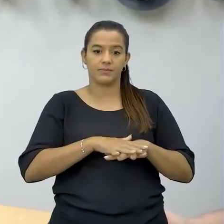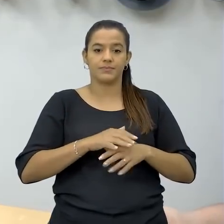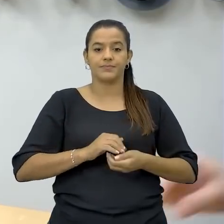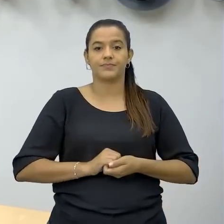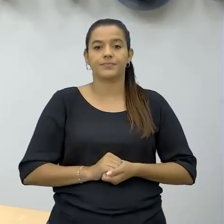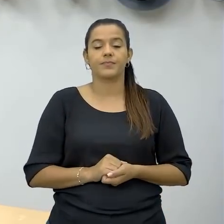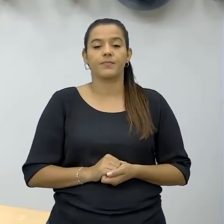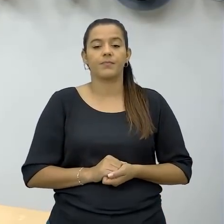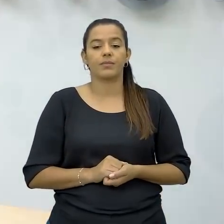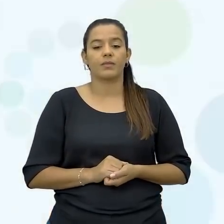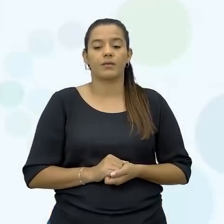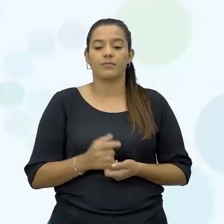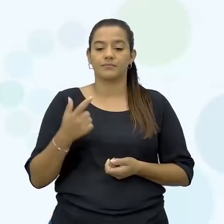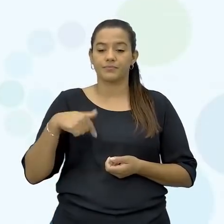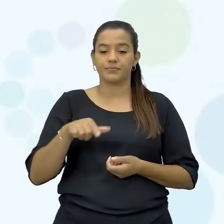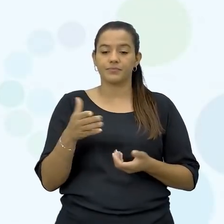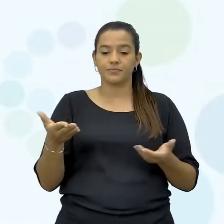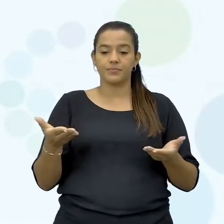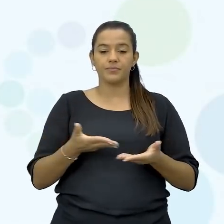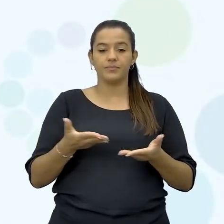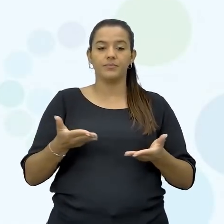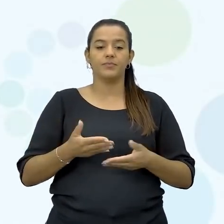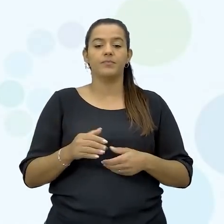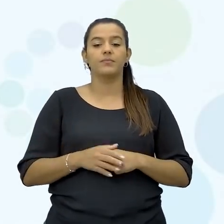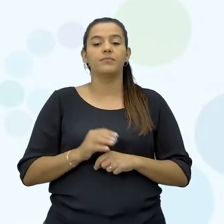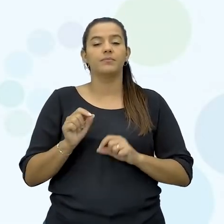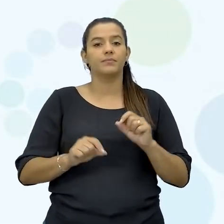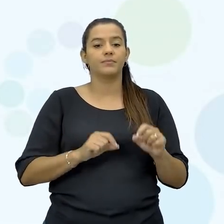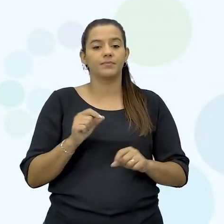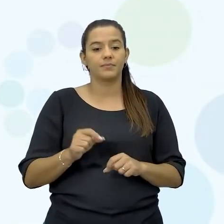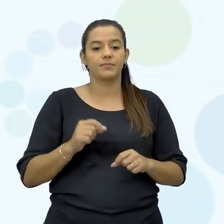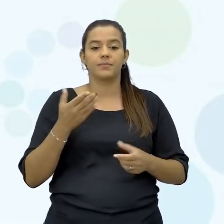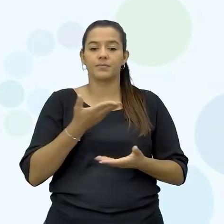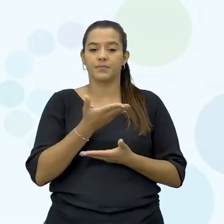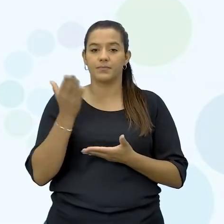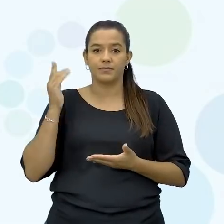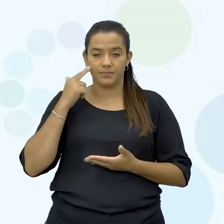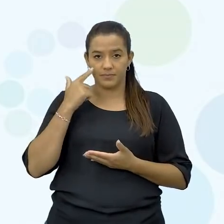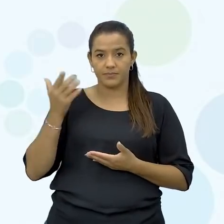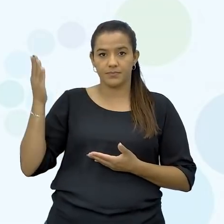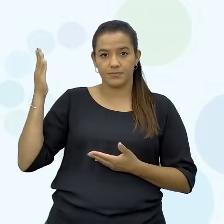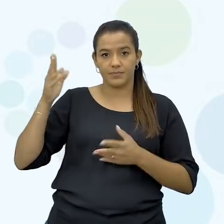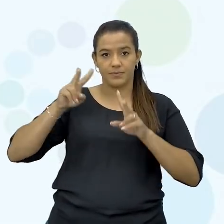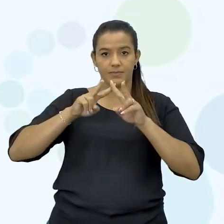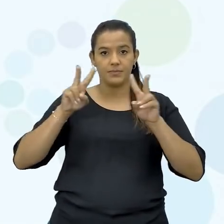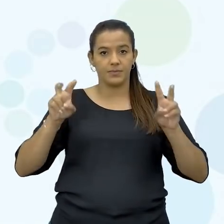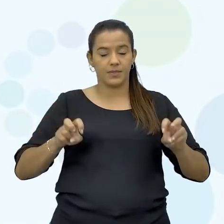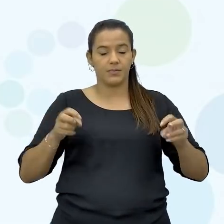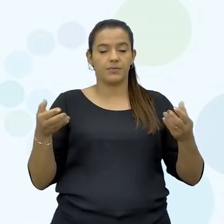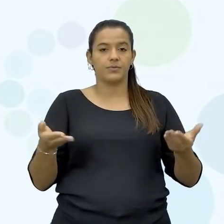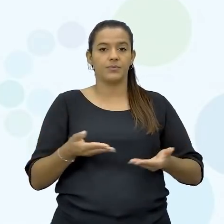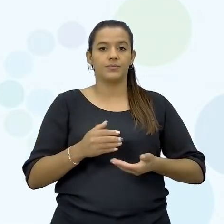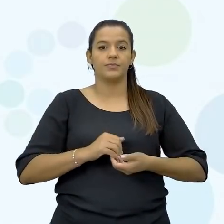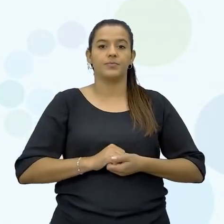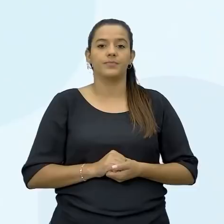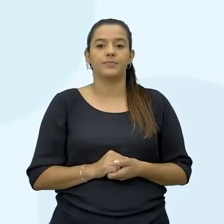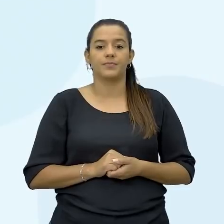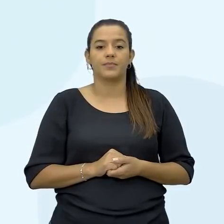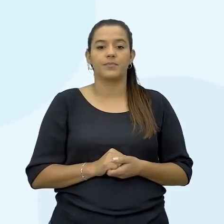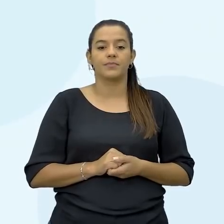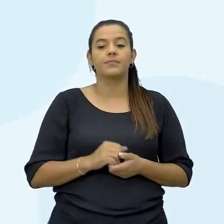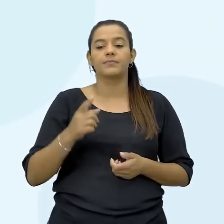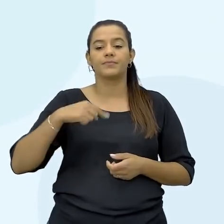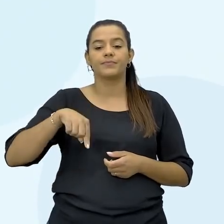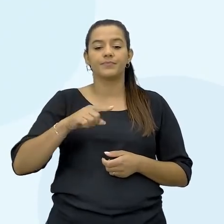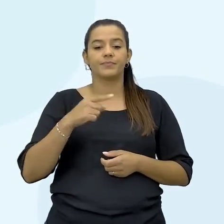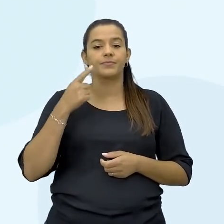nossa temática da nossa formação de hoje. Mapa integrado de linguagens e matemática. Lembrando